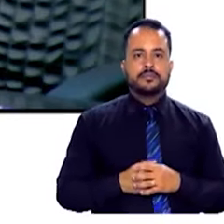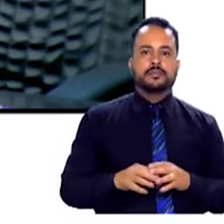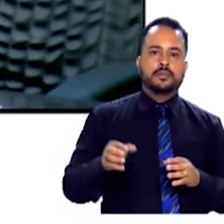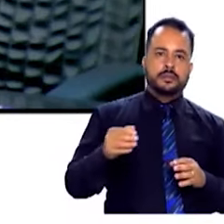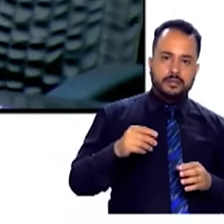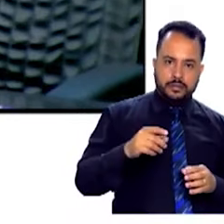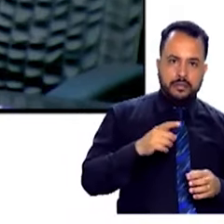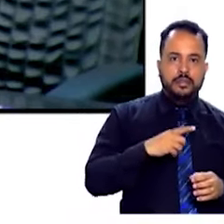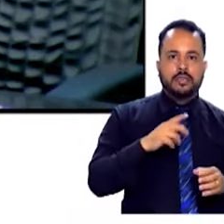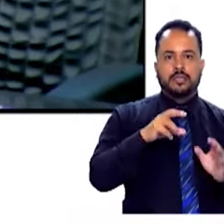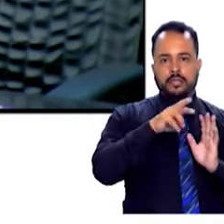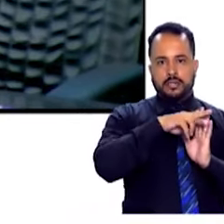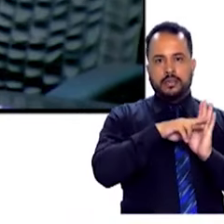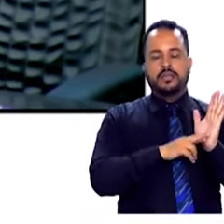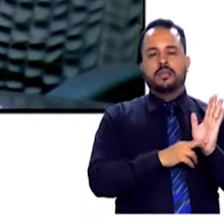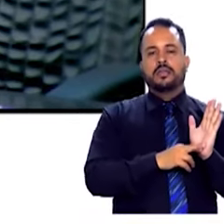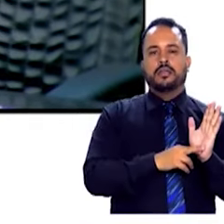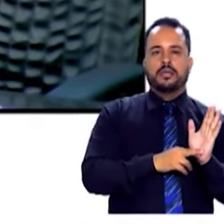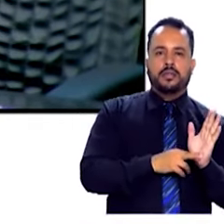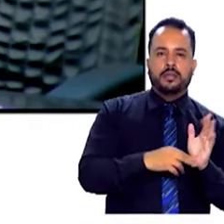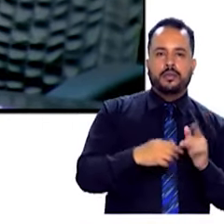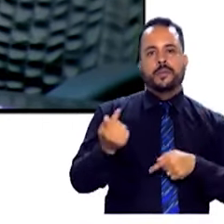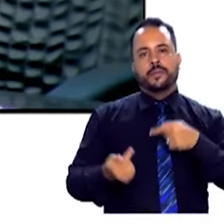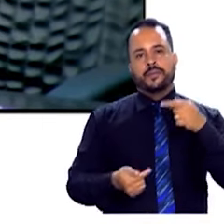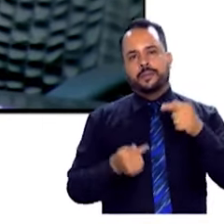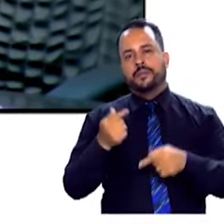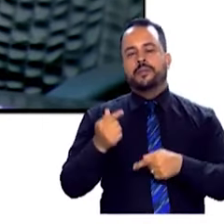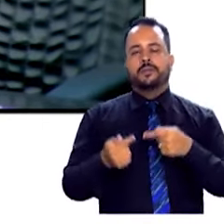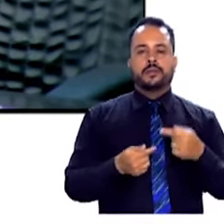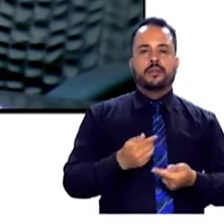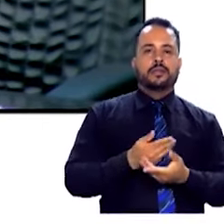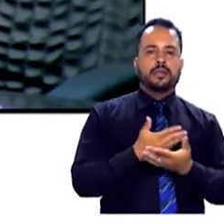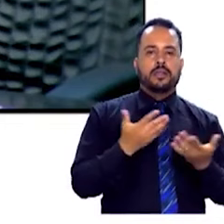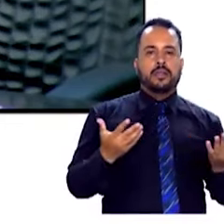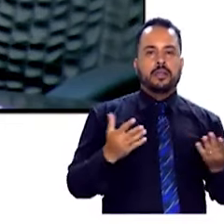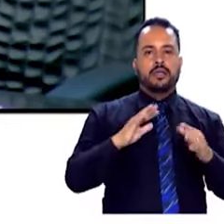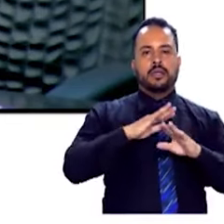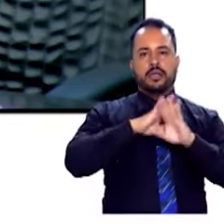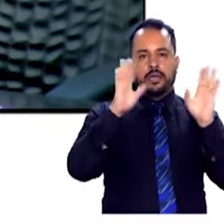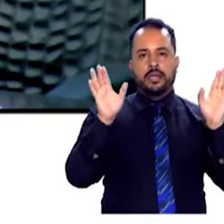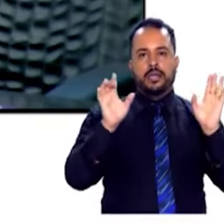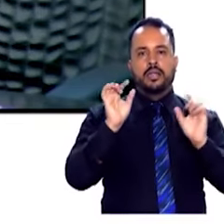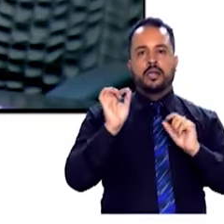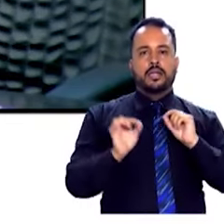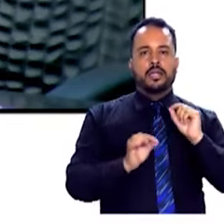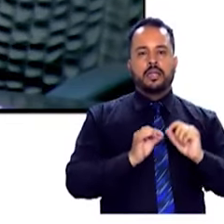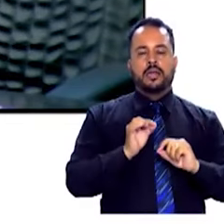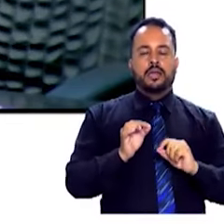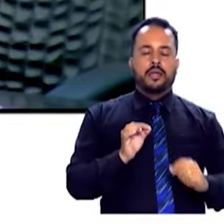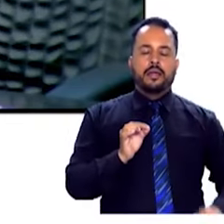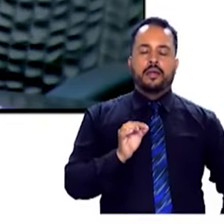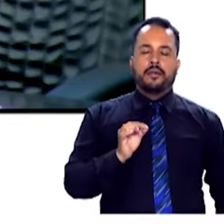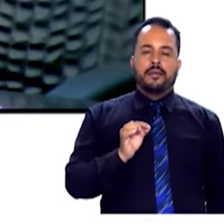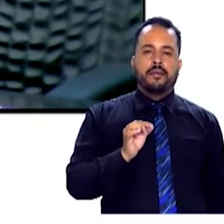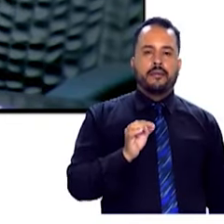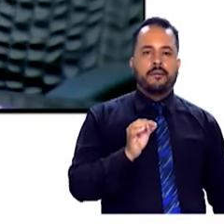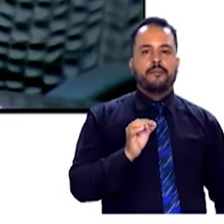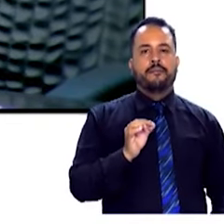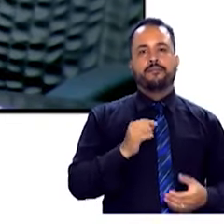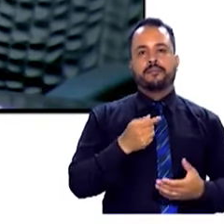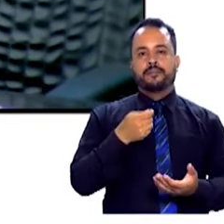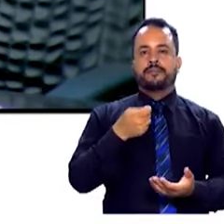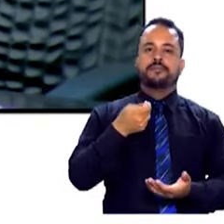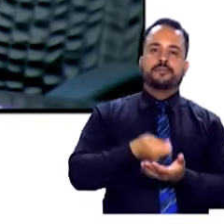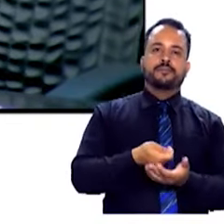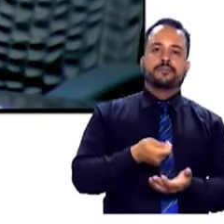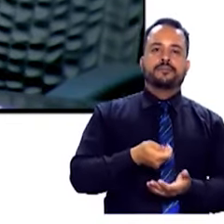eh de discricionariedade né de fato é claro que eh O legislador pode limitar essa discricionariedade E aí me